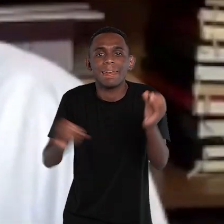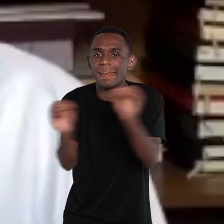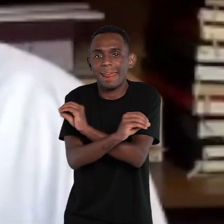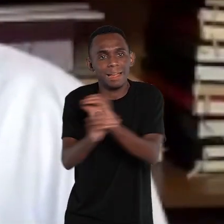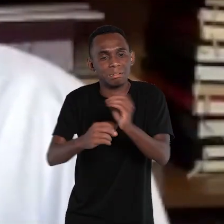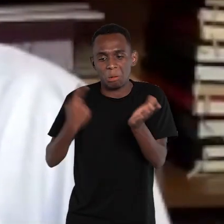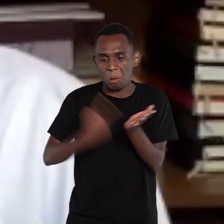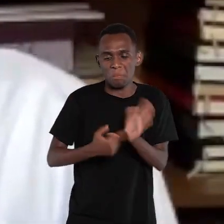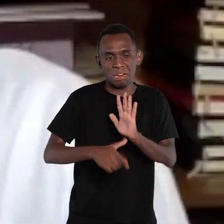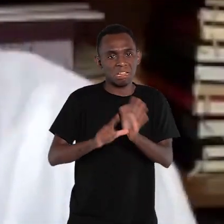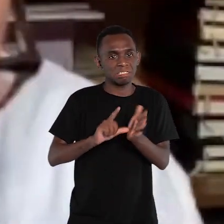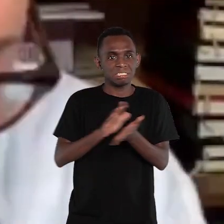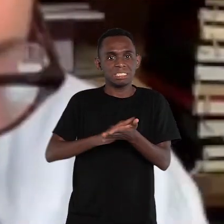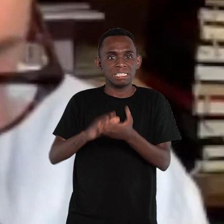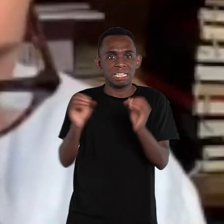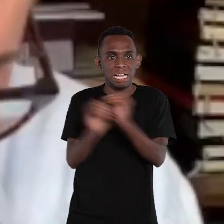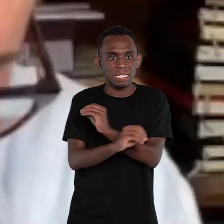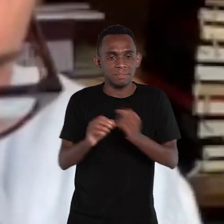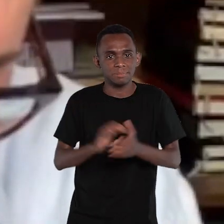sento para escrever.